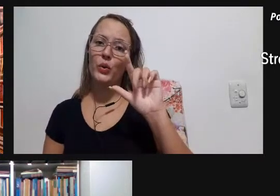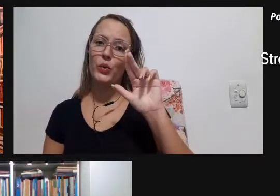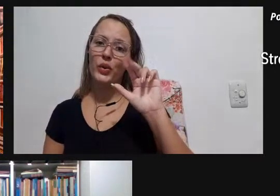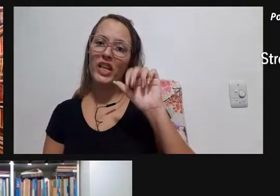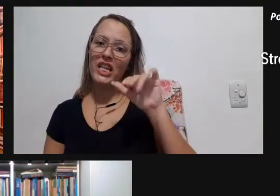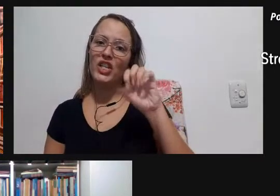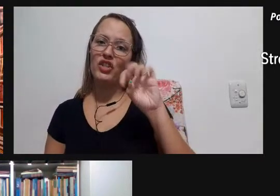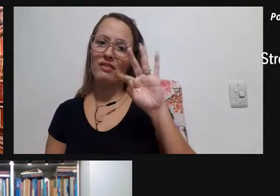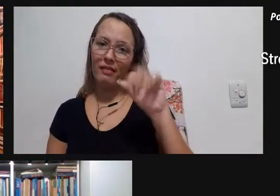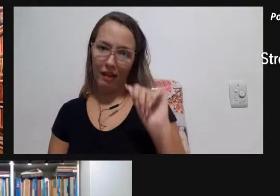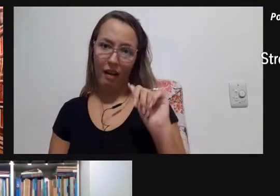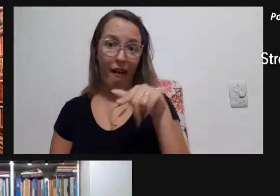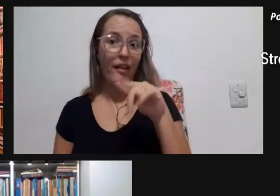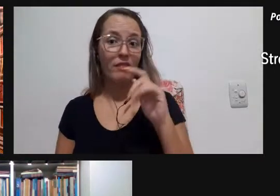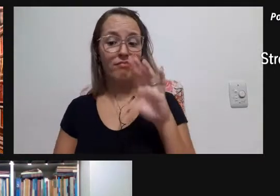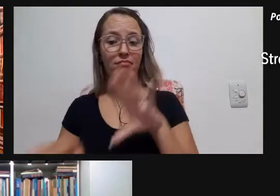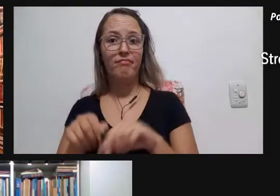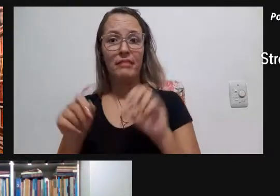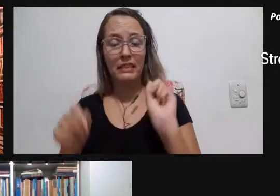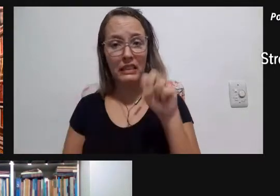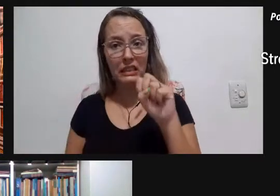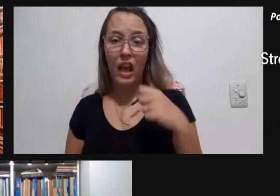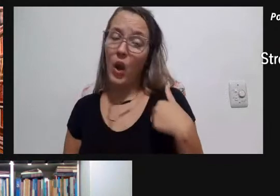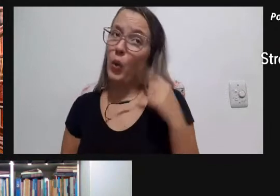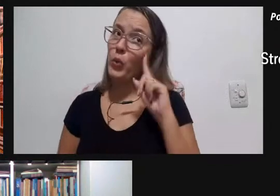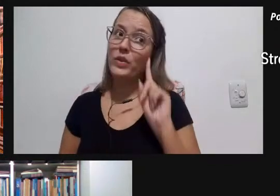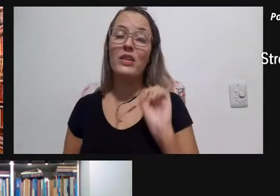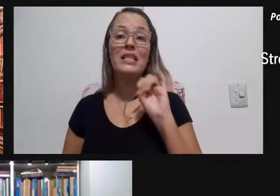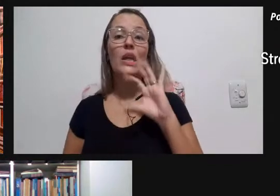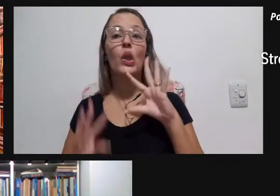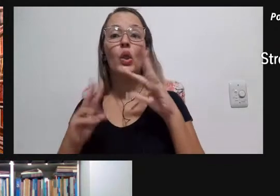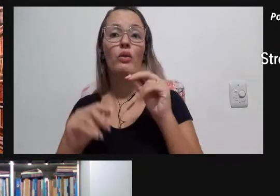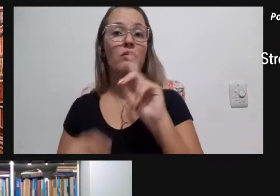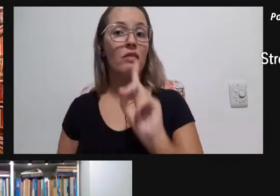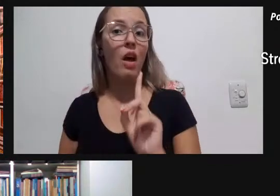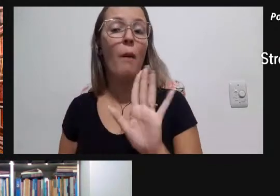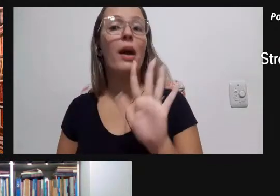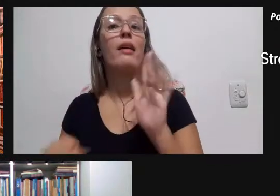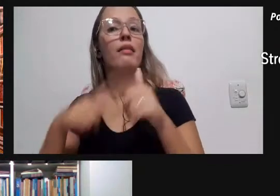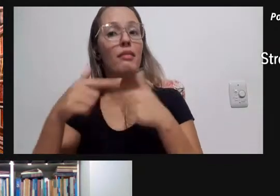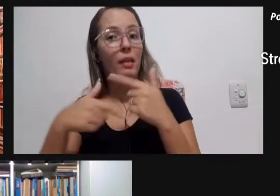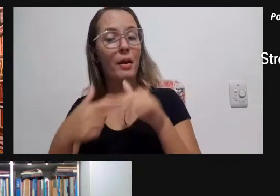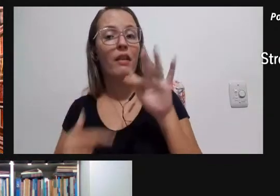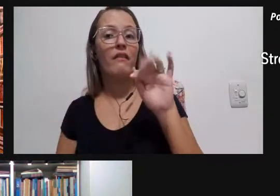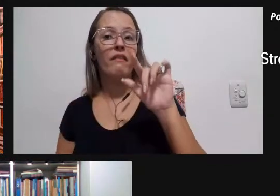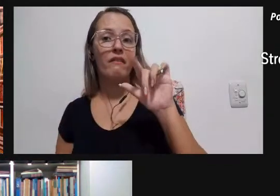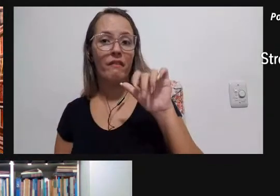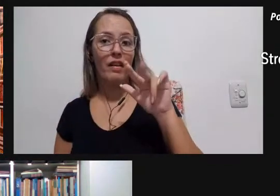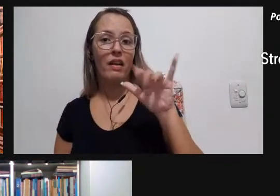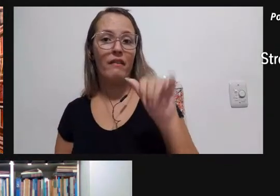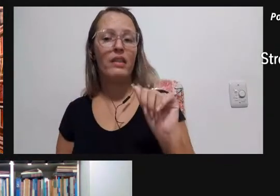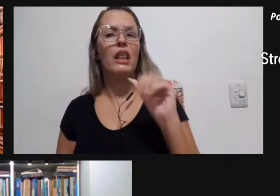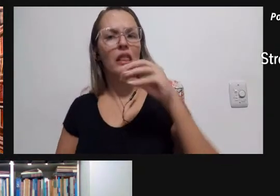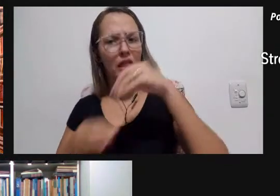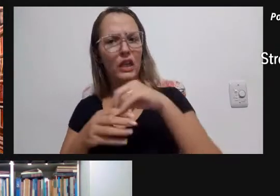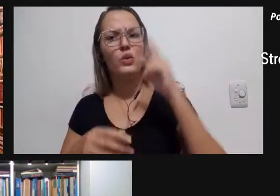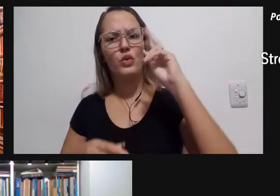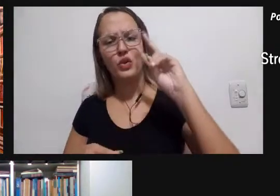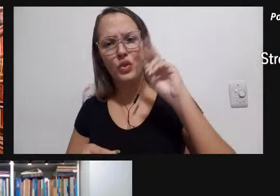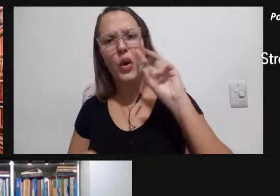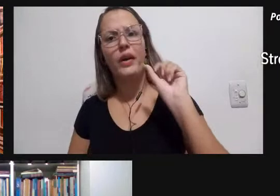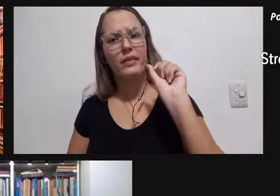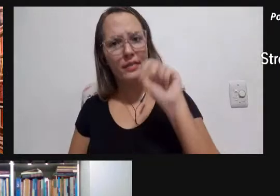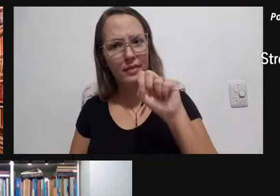a maioria, não vou me arriscar. O trabalho da Ana Flávia Magalhães Pinto, que é da história, mas que tem muita interlocução com a história da